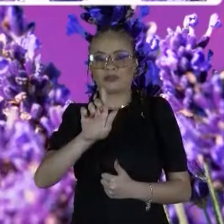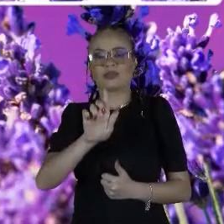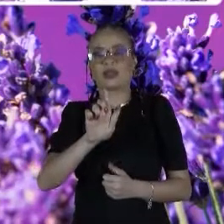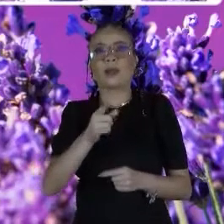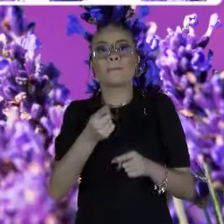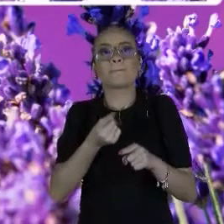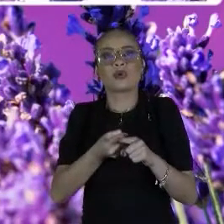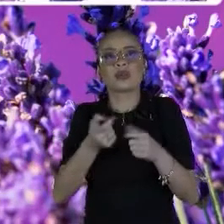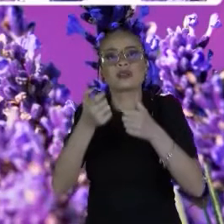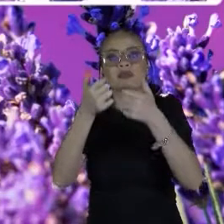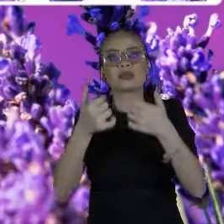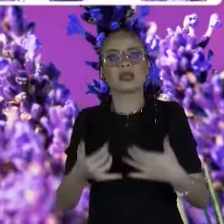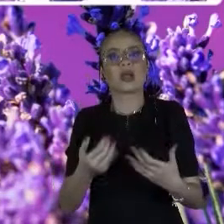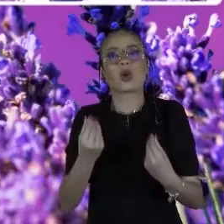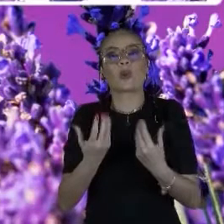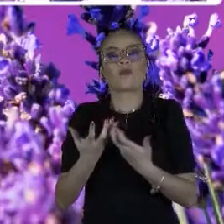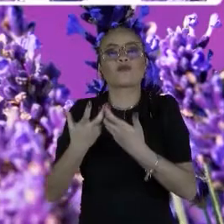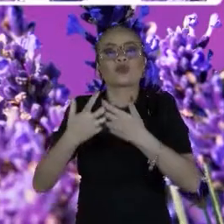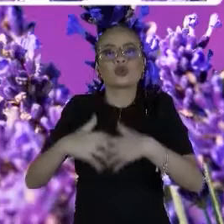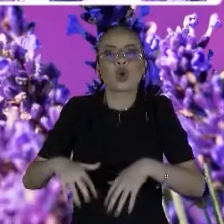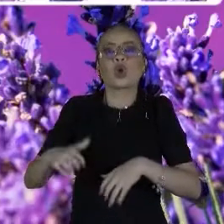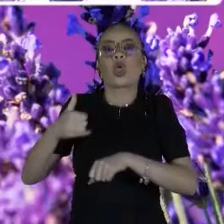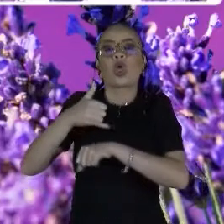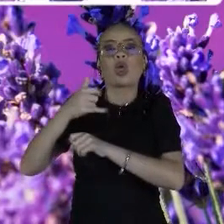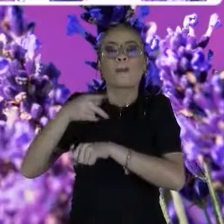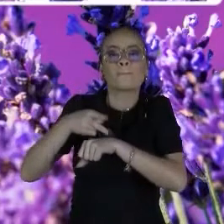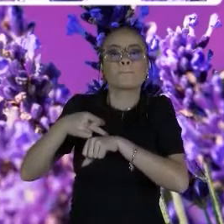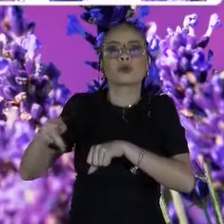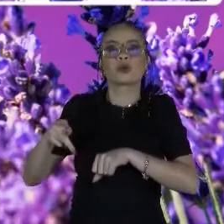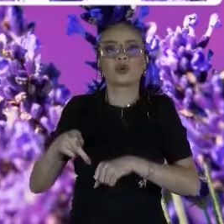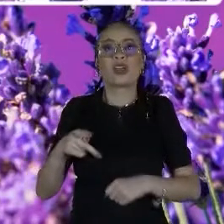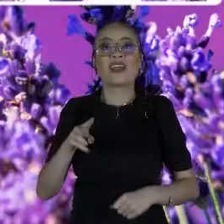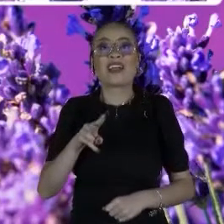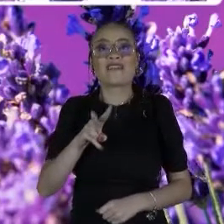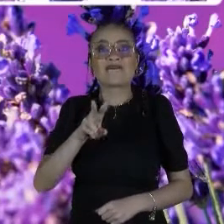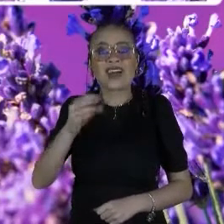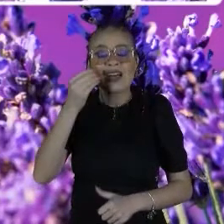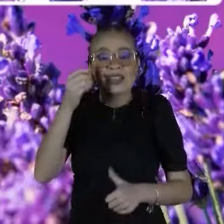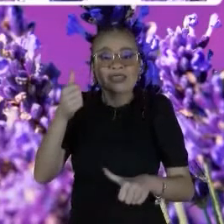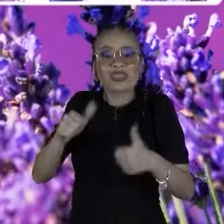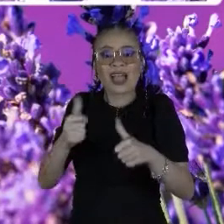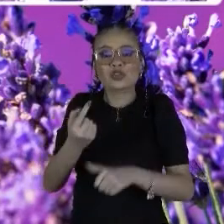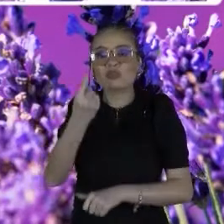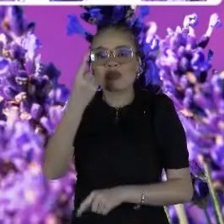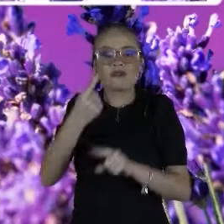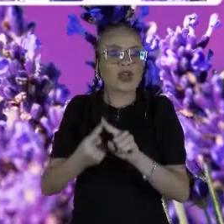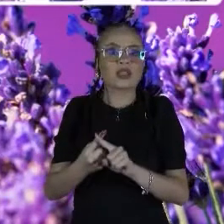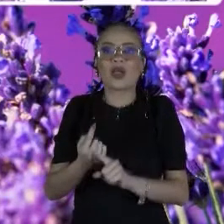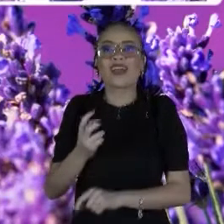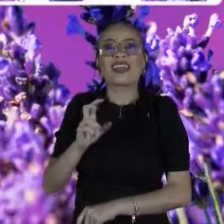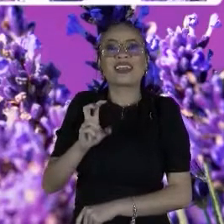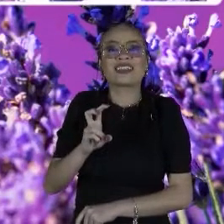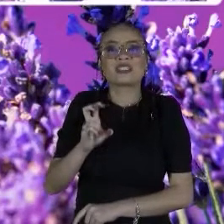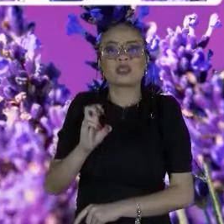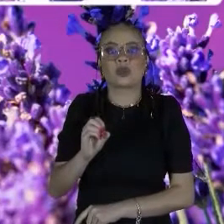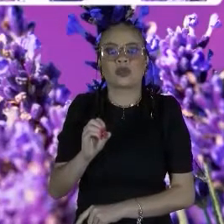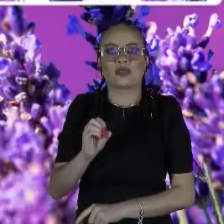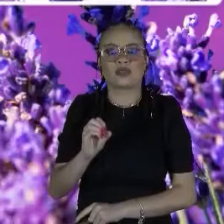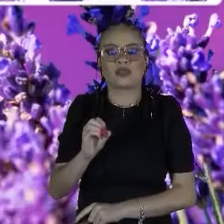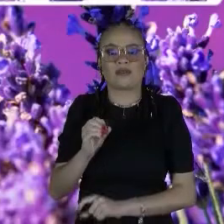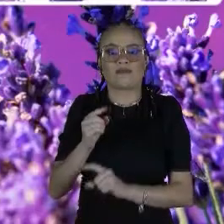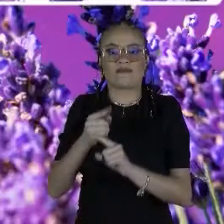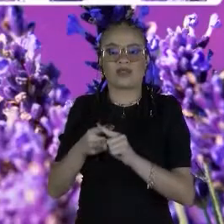dos olhos essenciais gente São 50 testes feitos interna e externamente água terra que